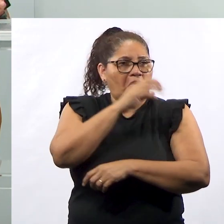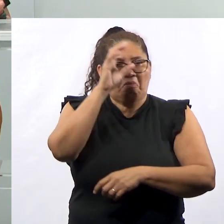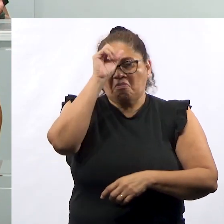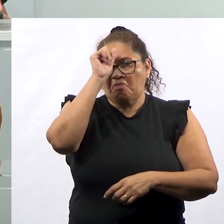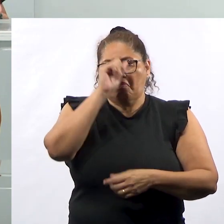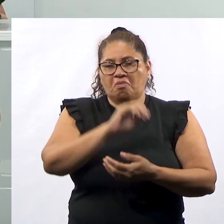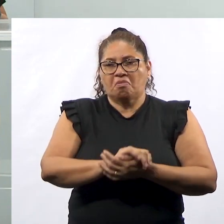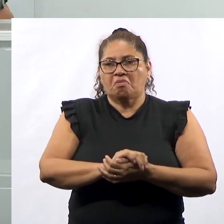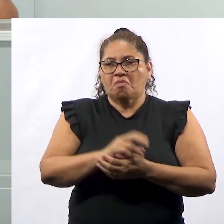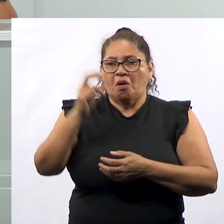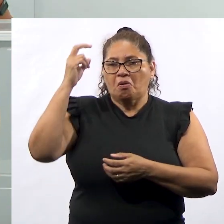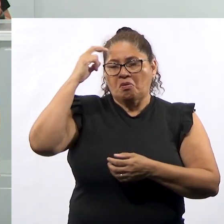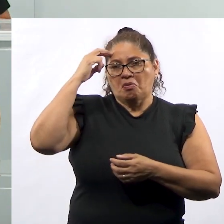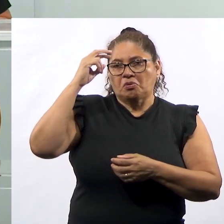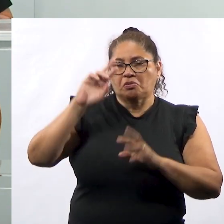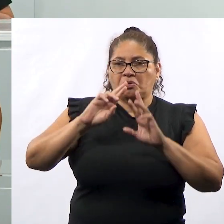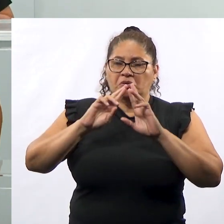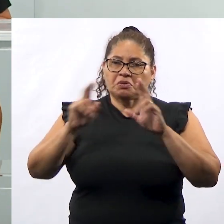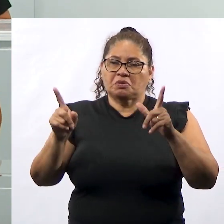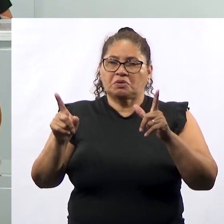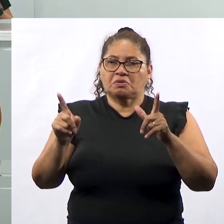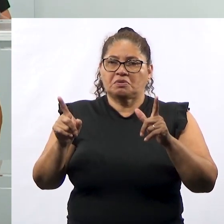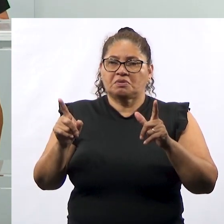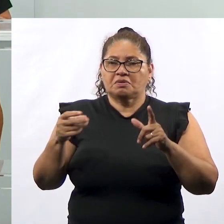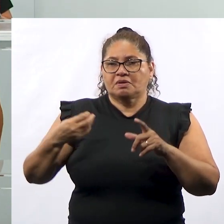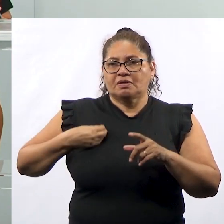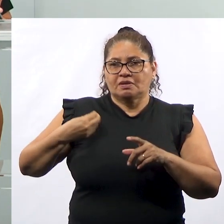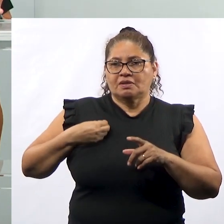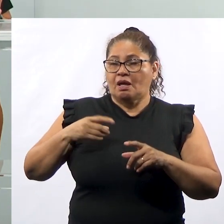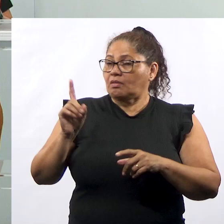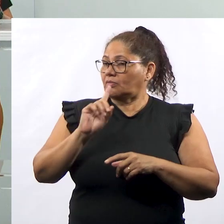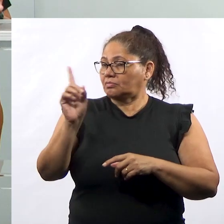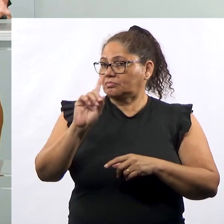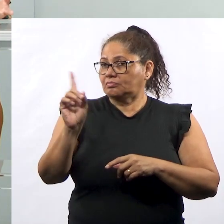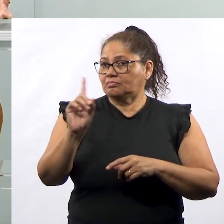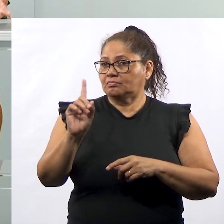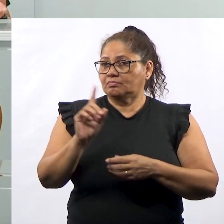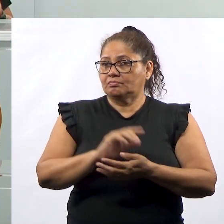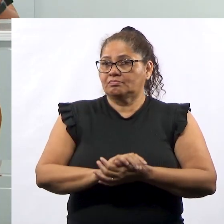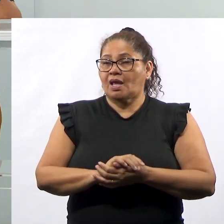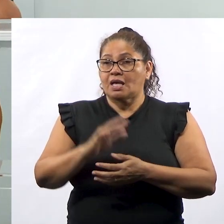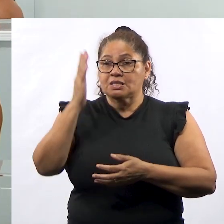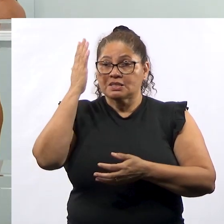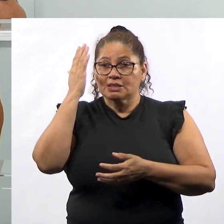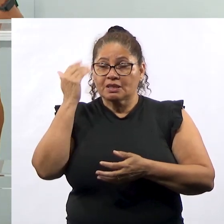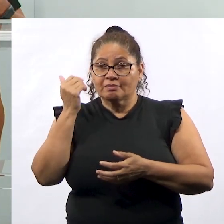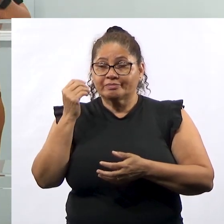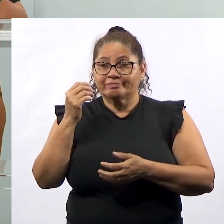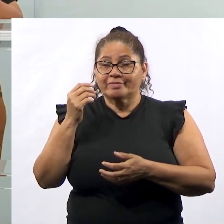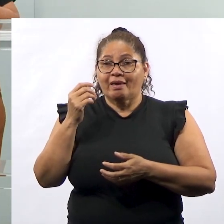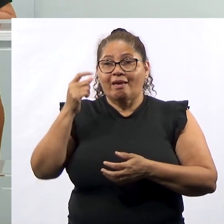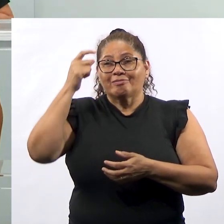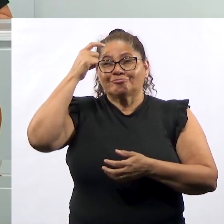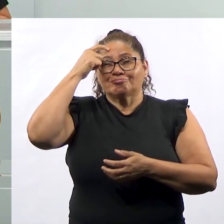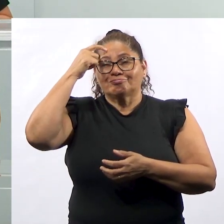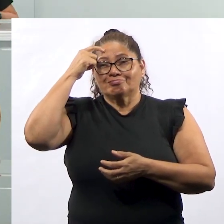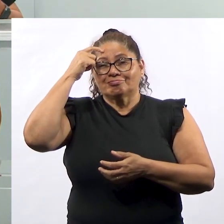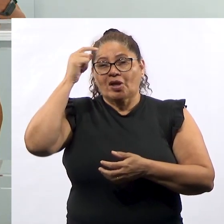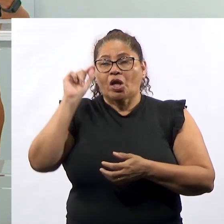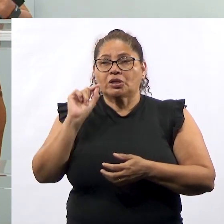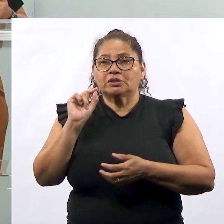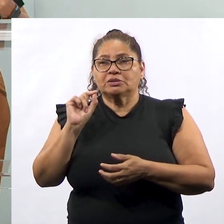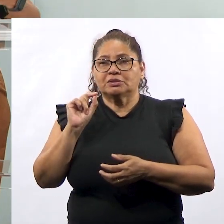vai aprender uma cultura diferente daquela que ele vivencia, não é isso, mas é saber